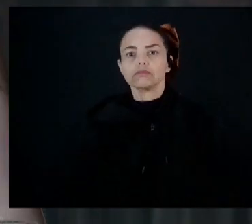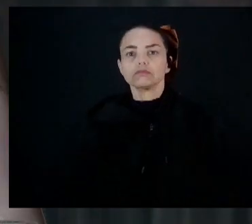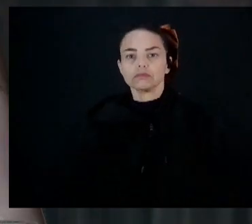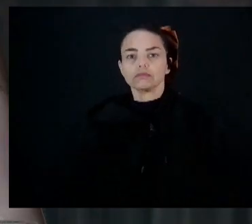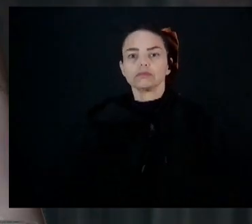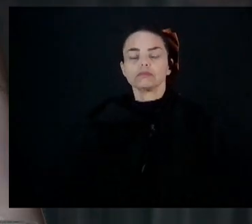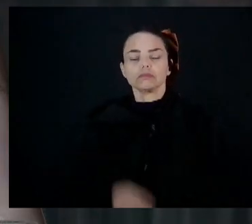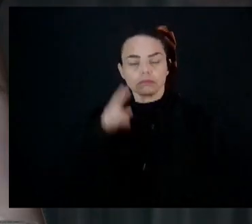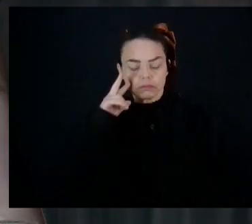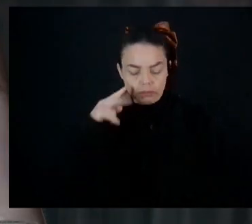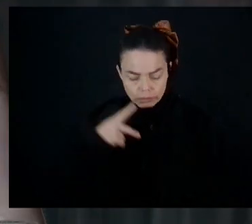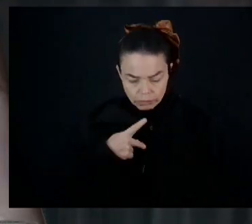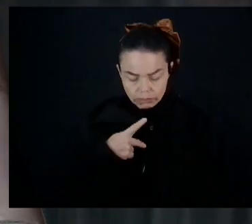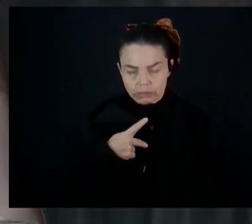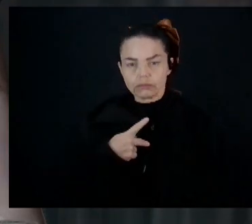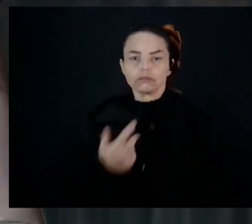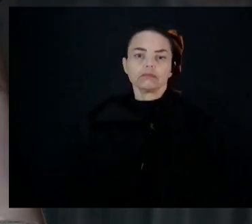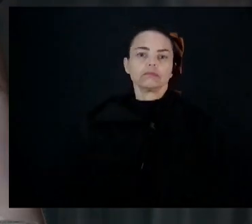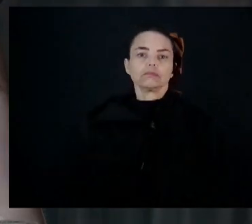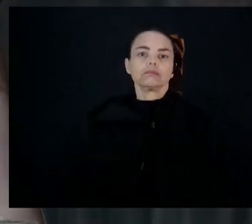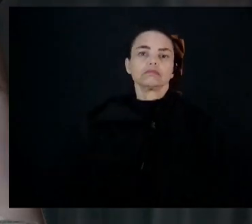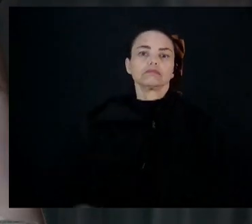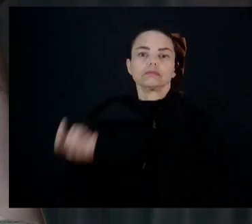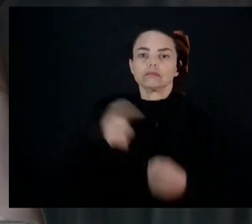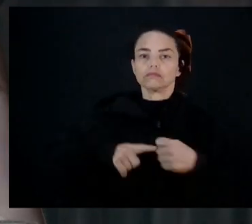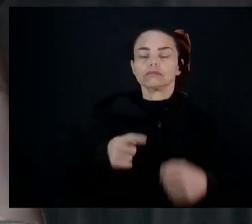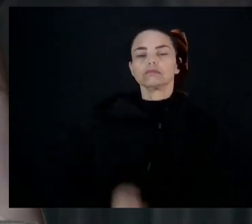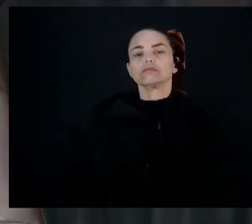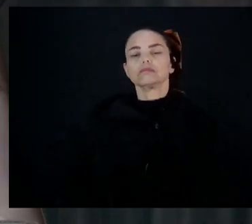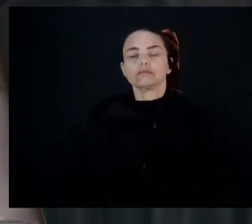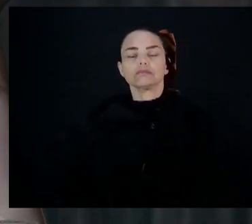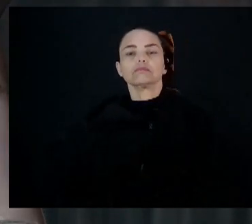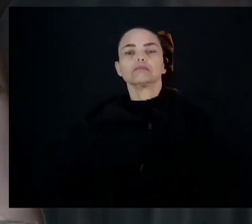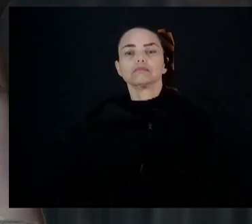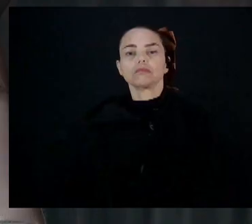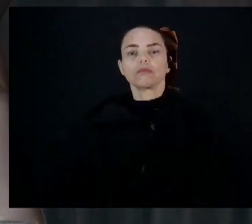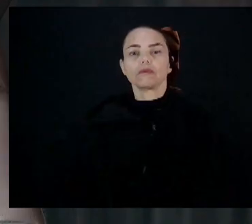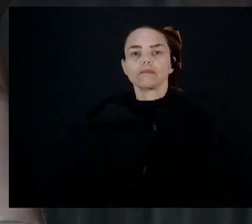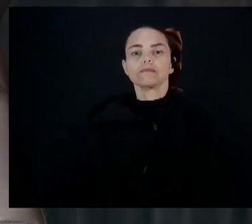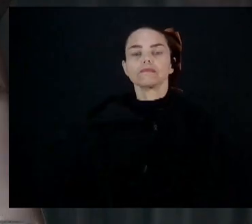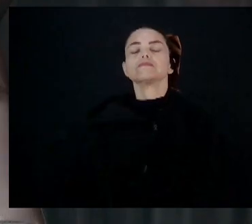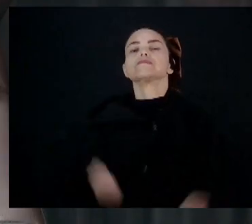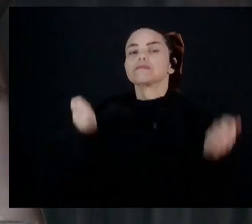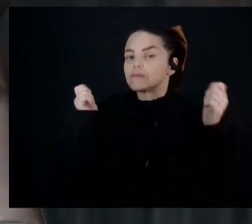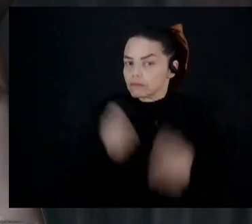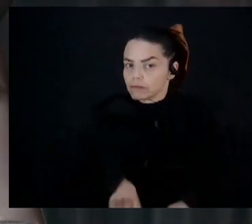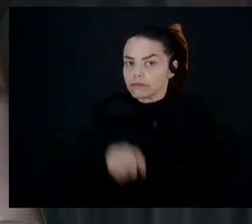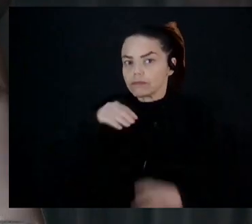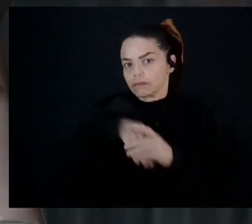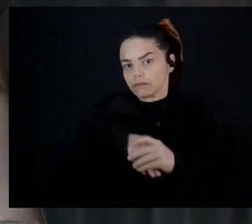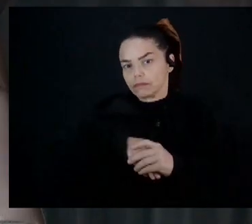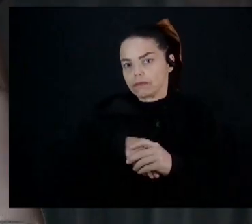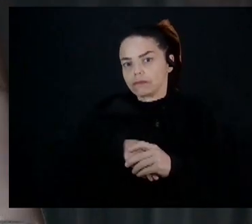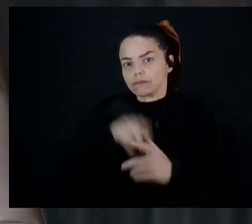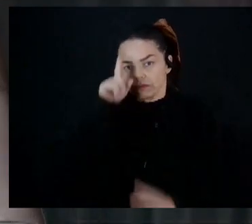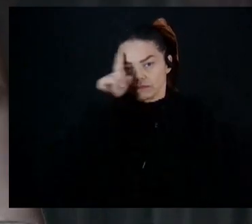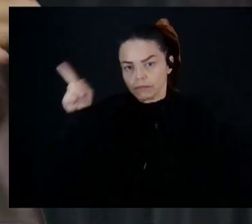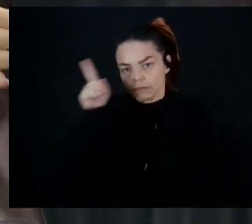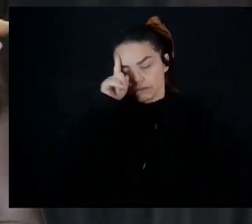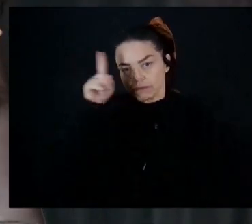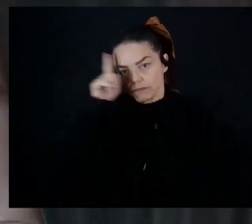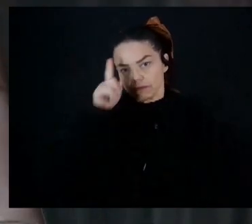olhar, né, e aí a gente retoma o que vai fazer, né, então assim, é possível dentro do nosso dia a dia, é só a